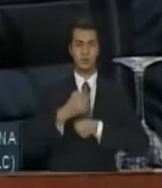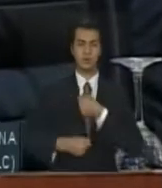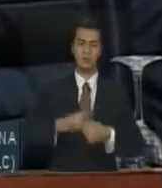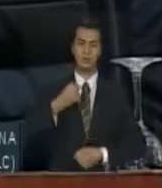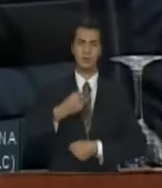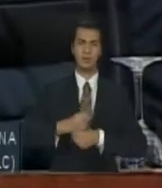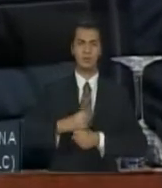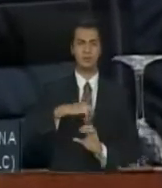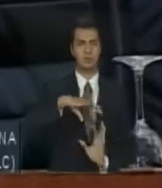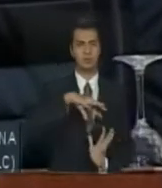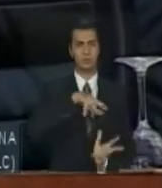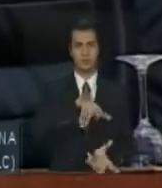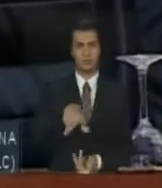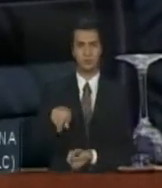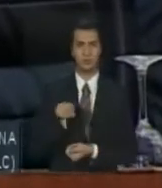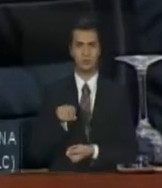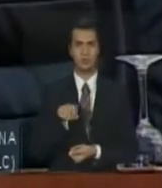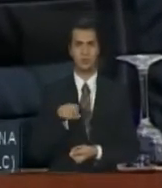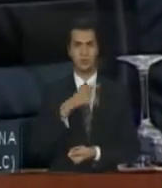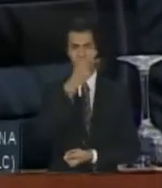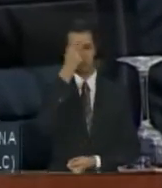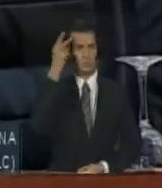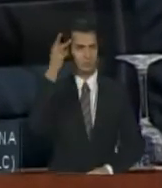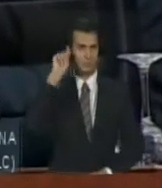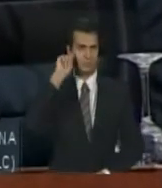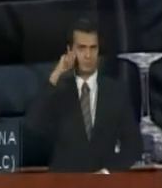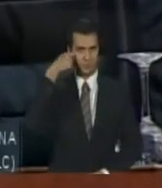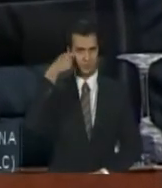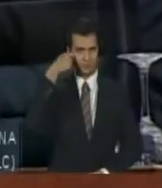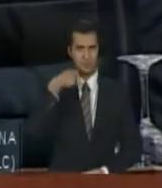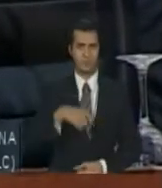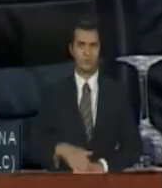Internacional dos Afrodescendentes.